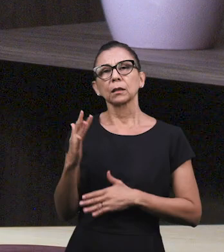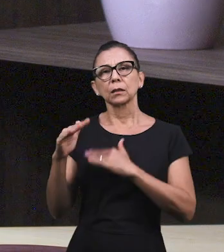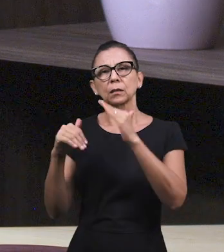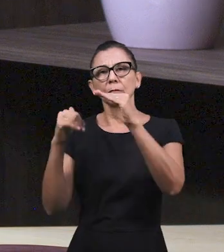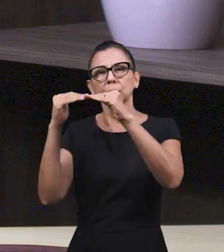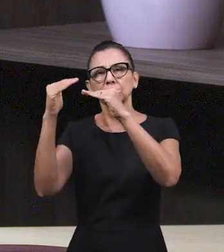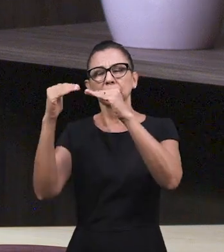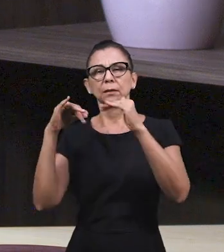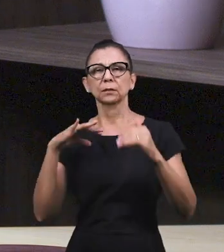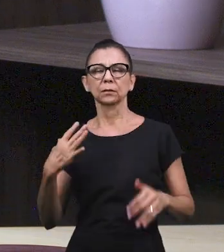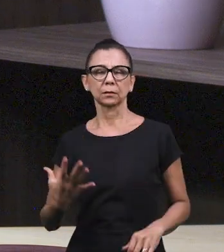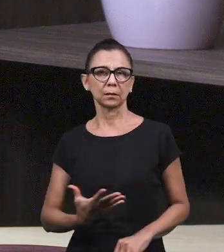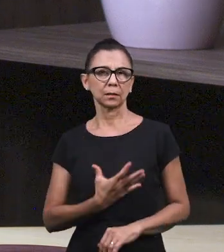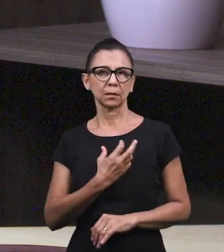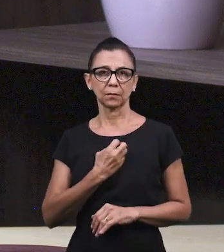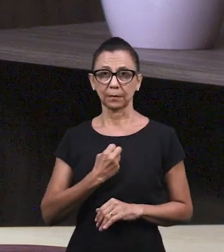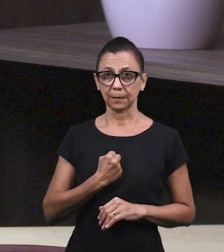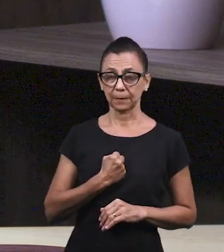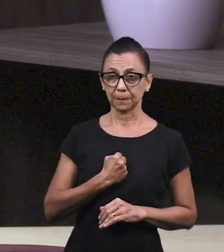ou seja,